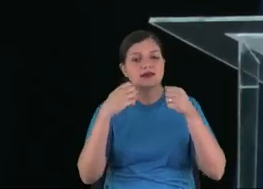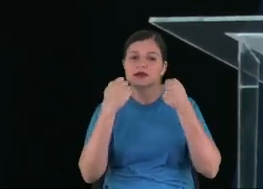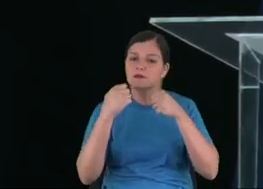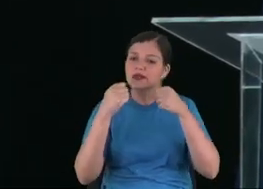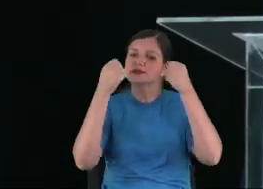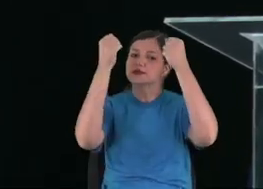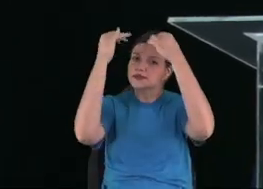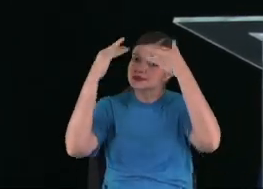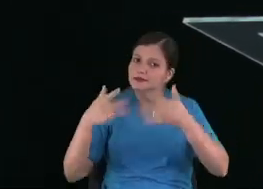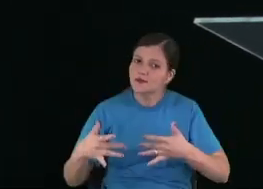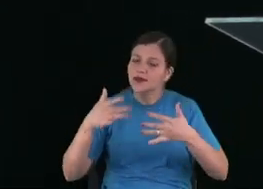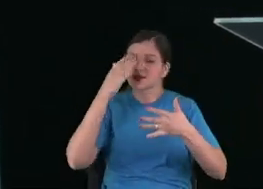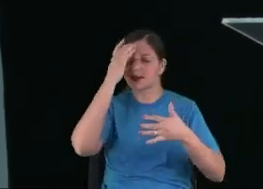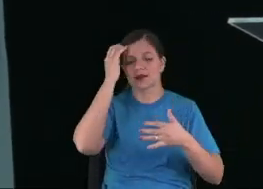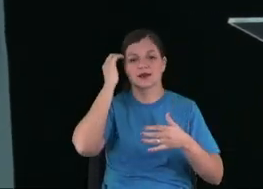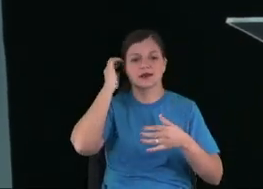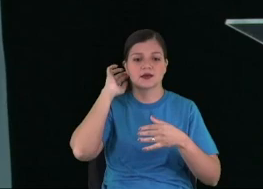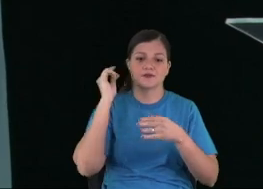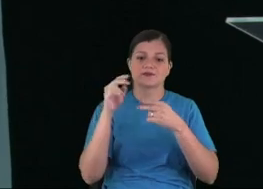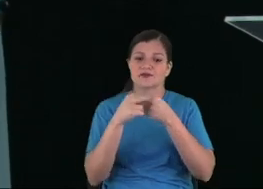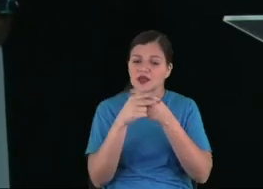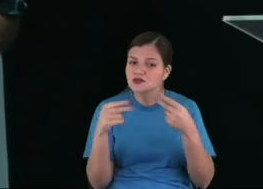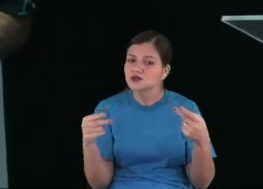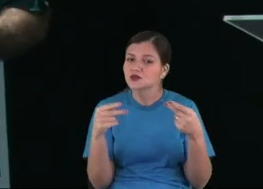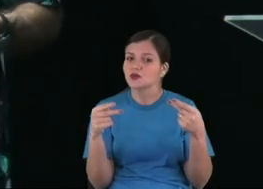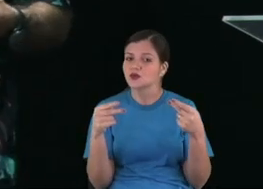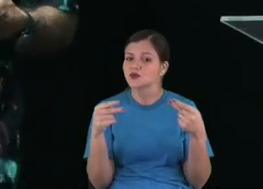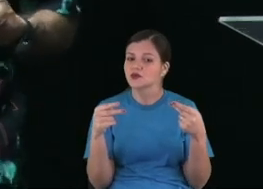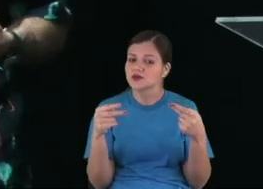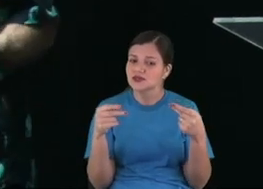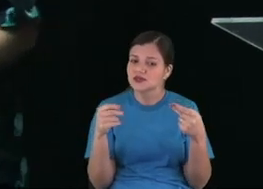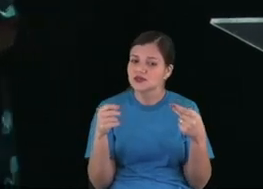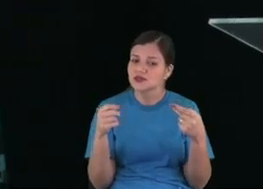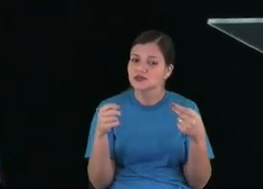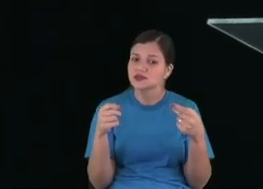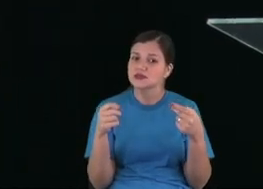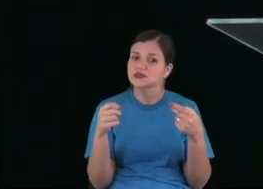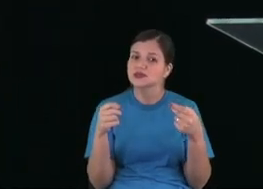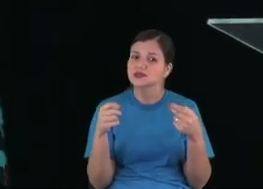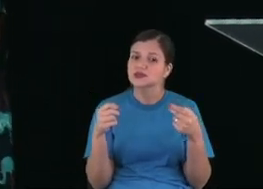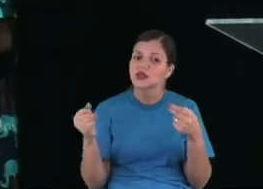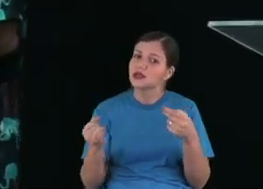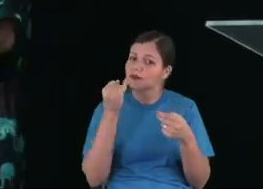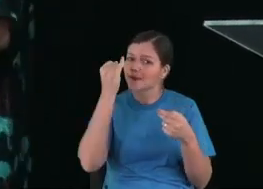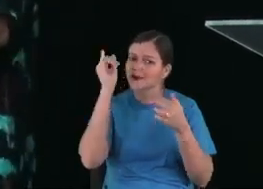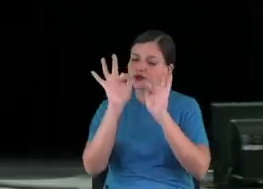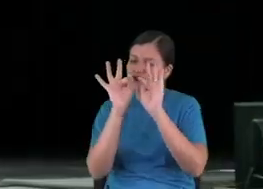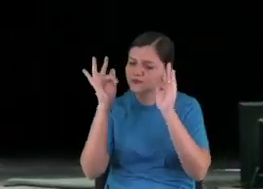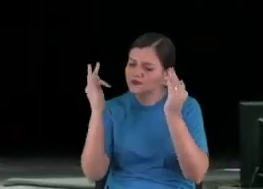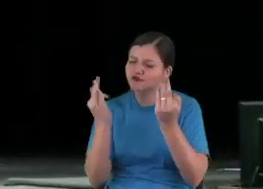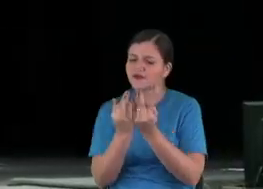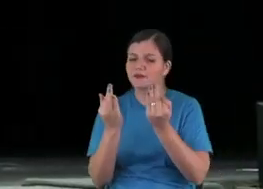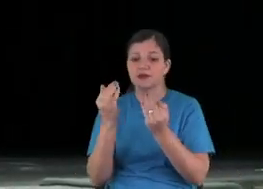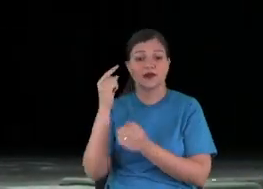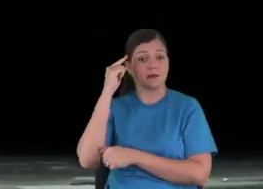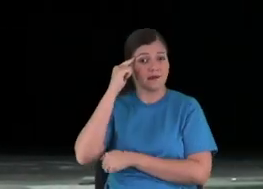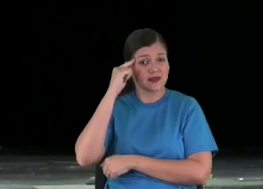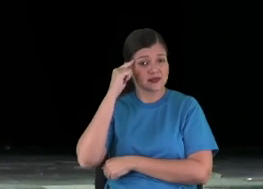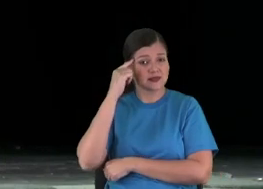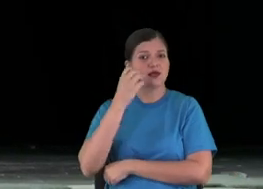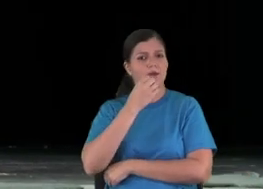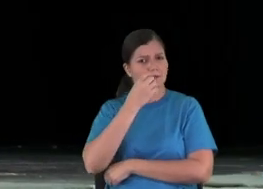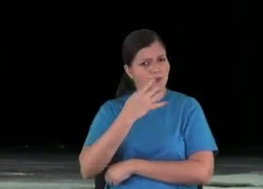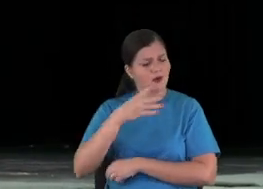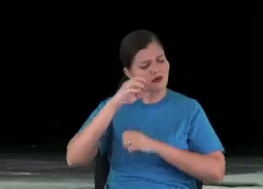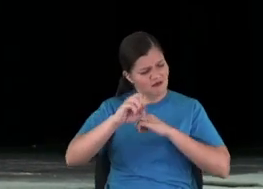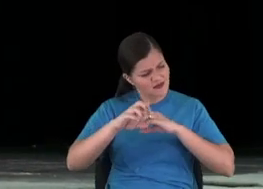explicar, principalmente aquelas coisas que falam a família toda. Bom senso, você já sabe o que é.